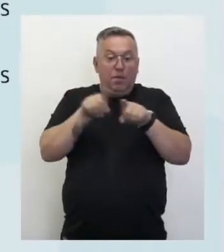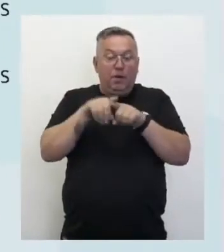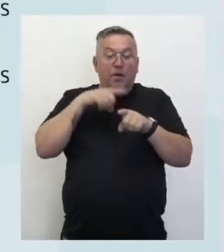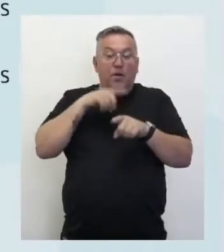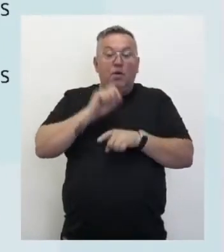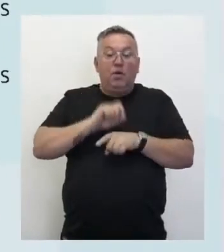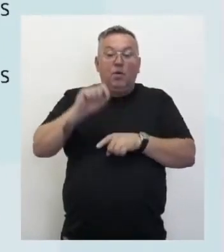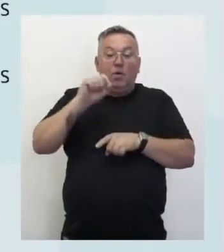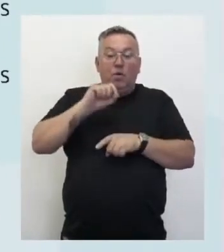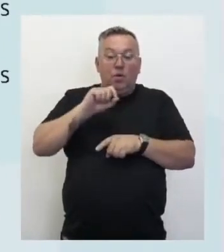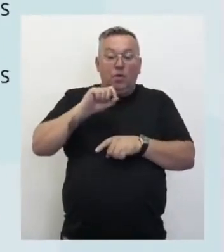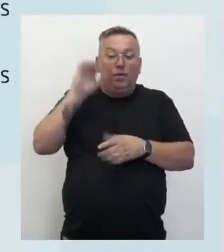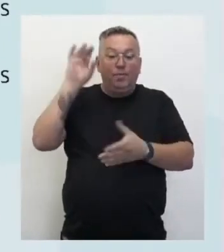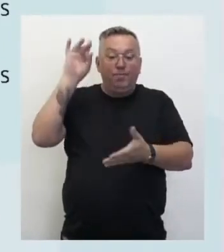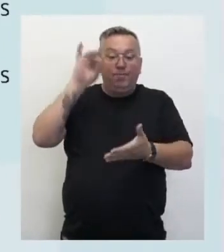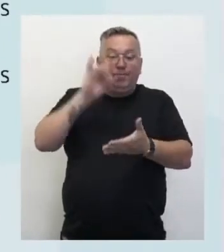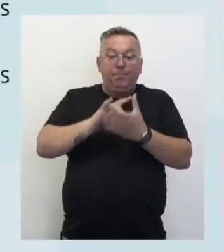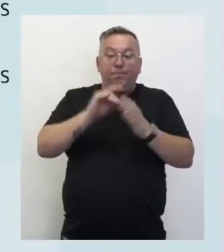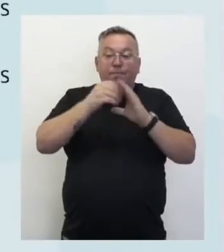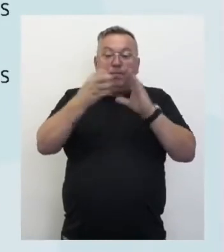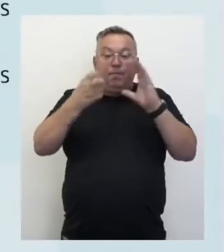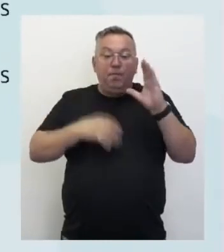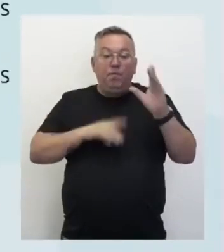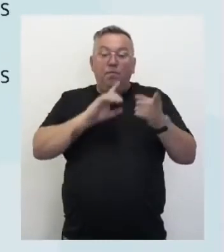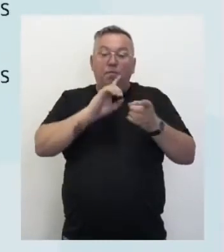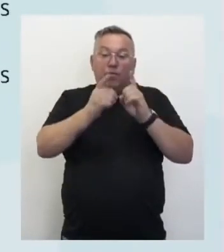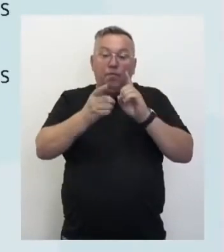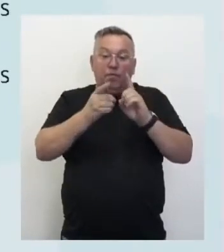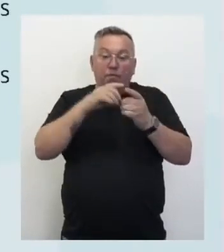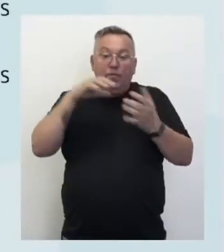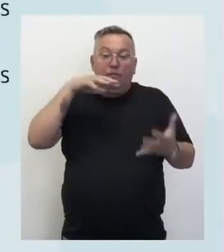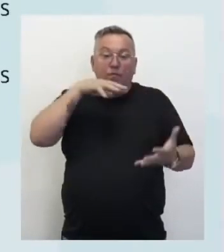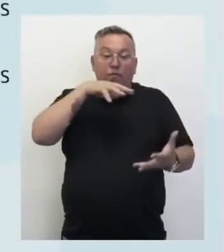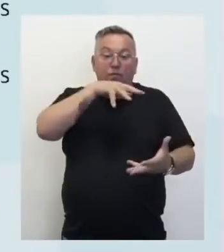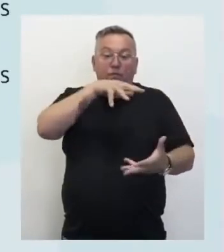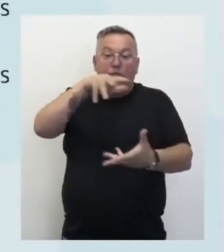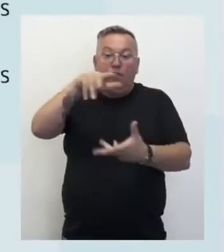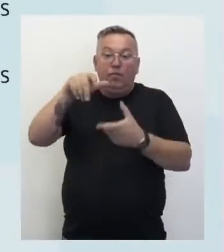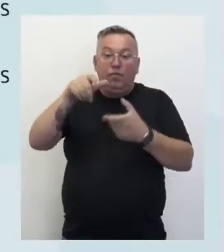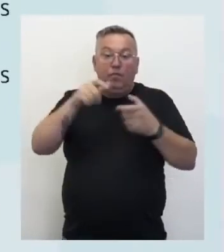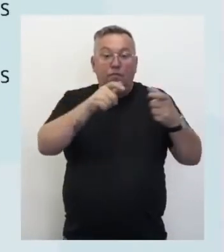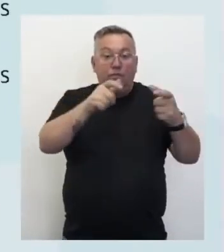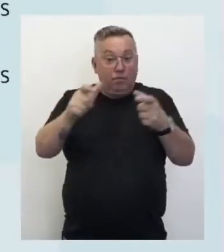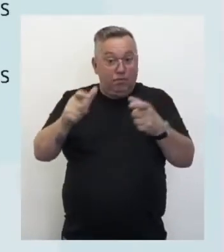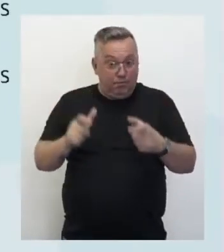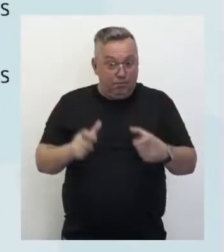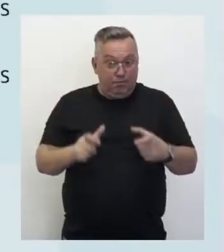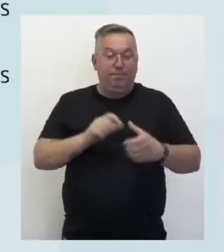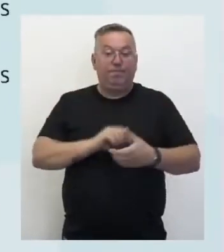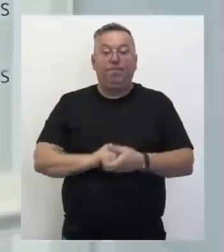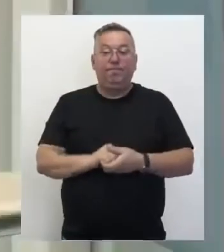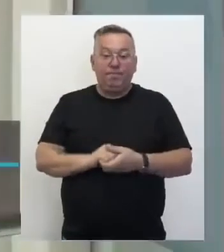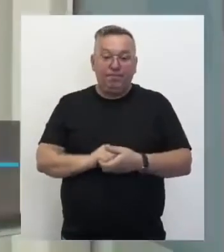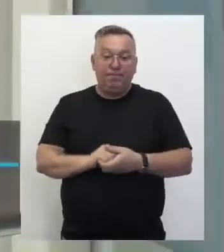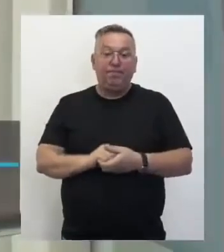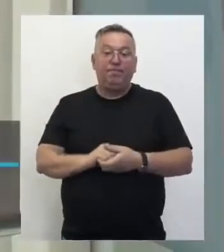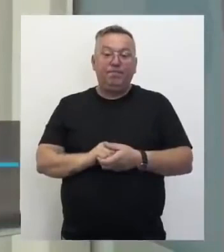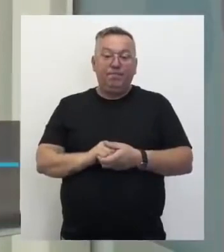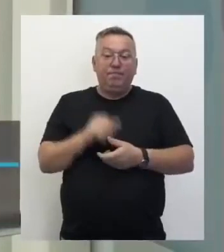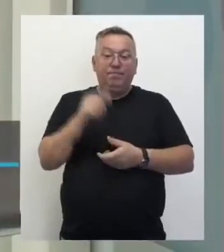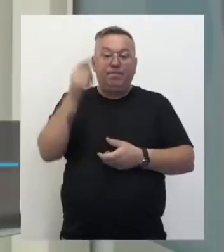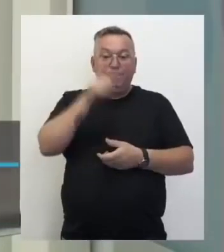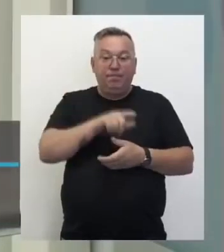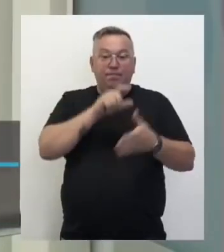onde estão materializadas características dinâmicas, tanto globais e locais. E um